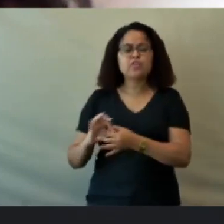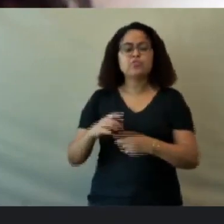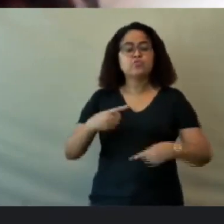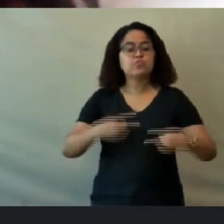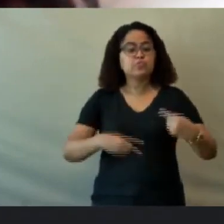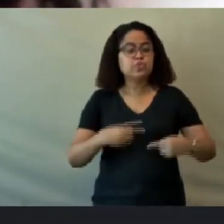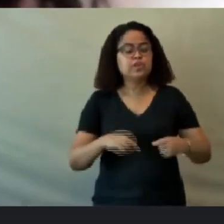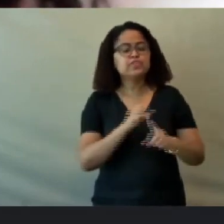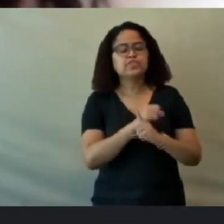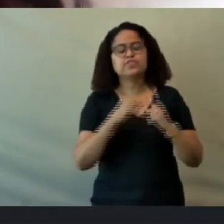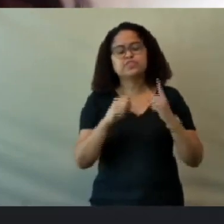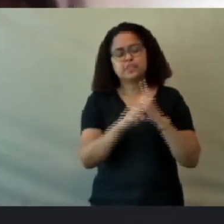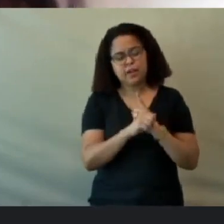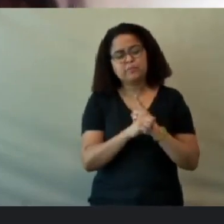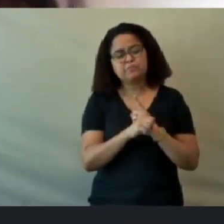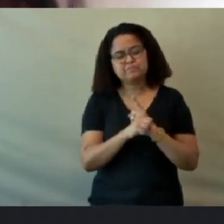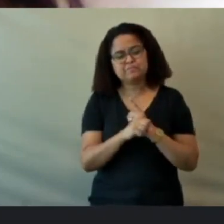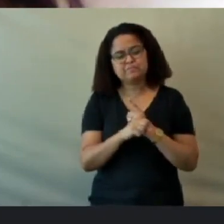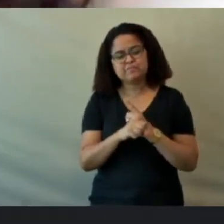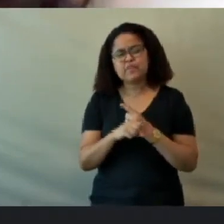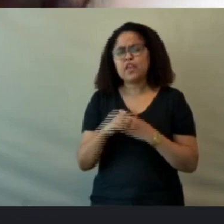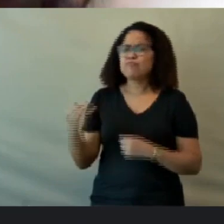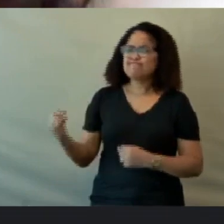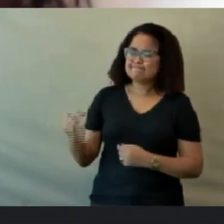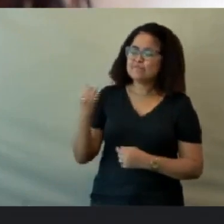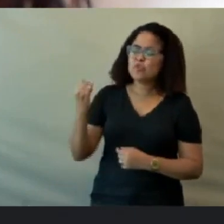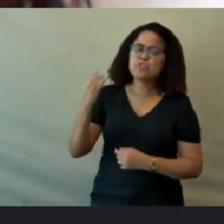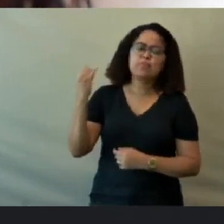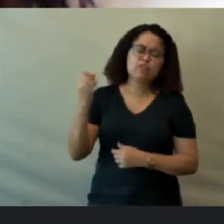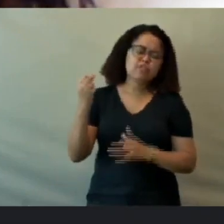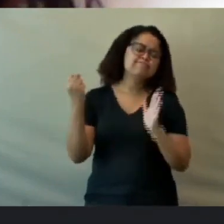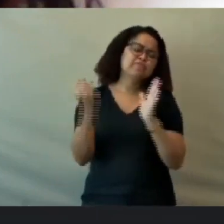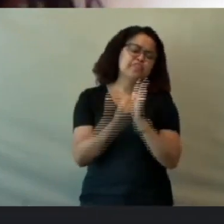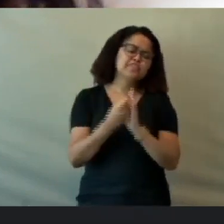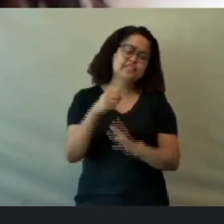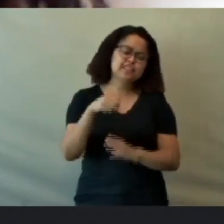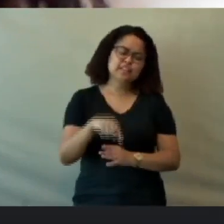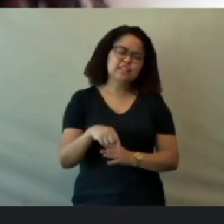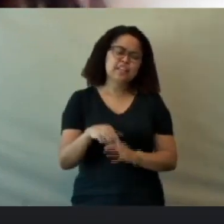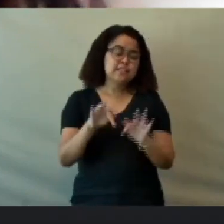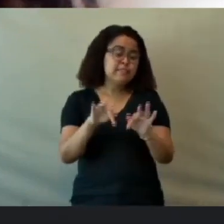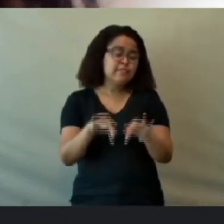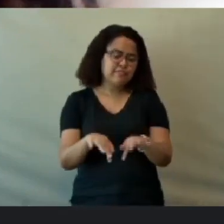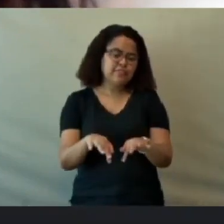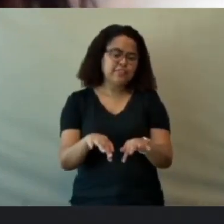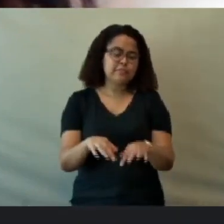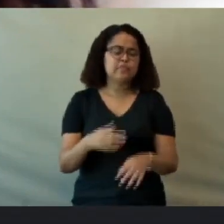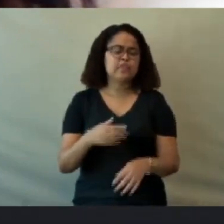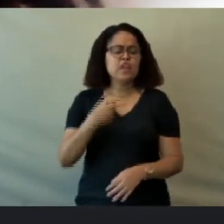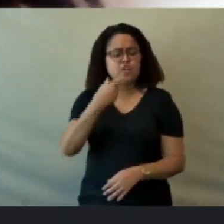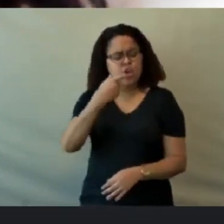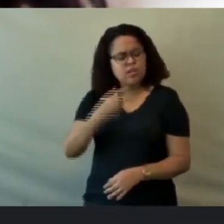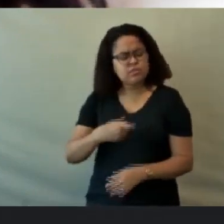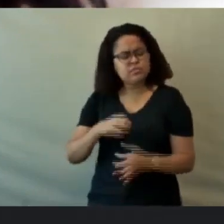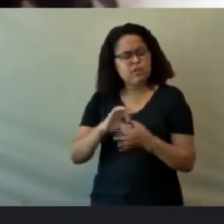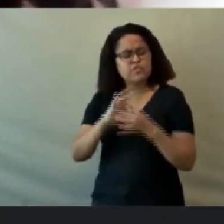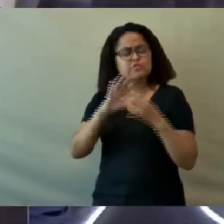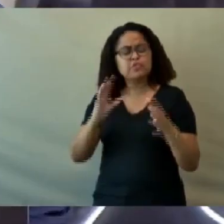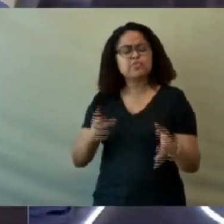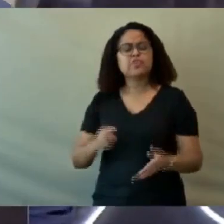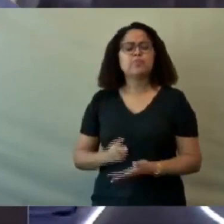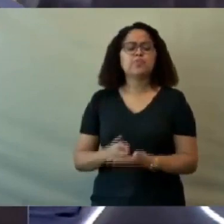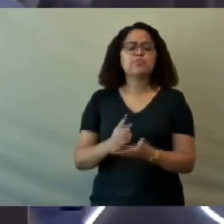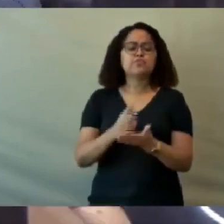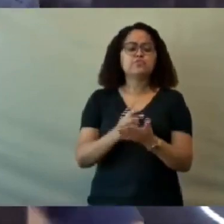acho que seria importante registrar aqui nesse finalzinho estou à disposição para a gente poder continuar esse diálogo obrigada muito uma vez